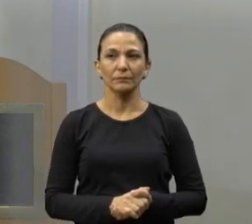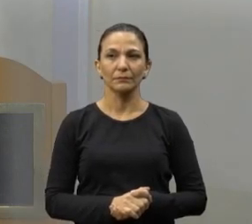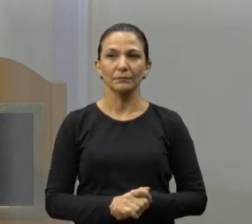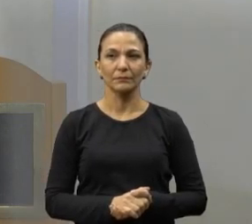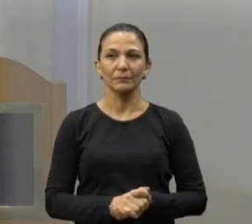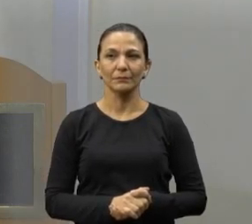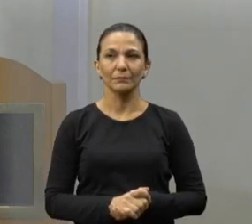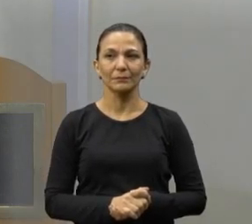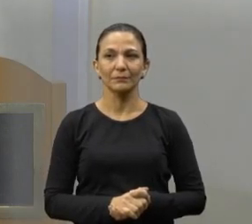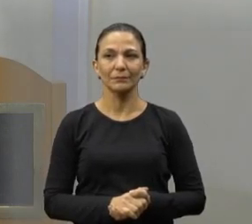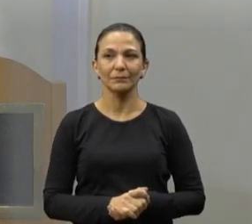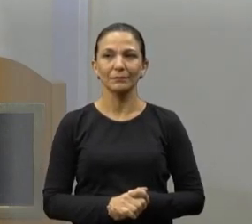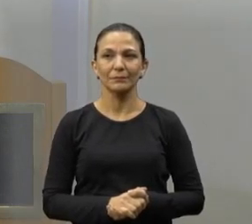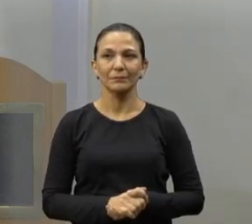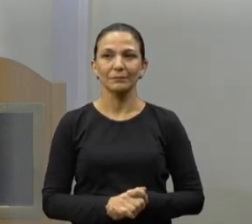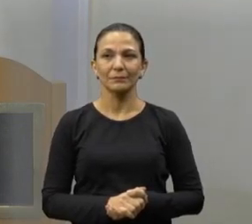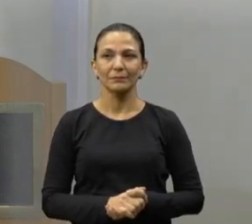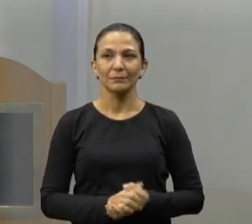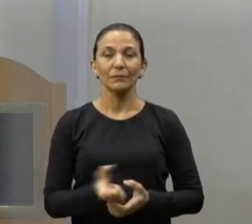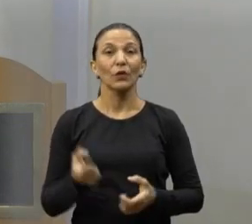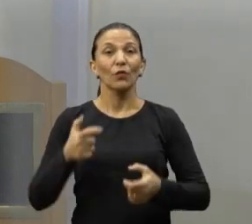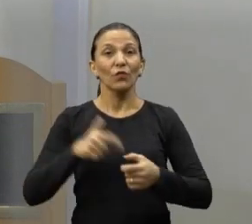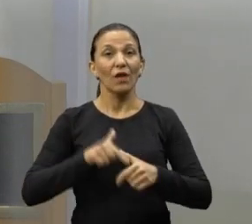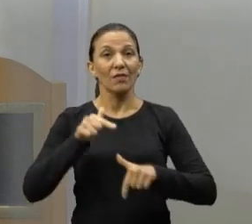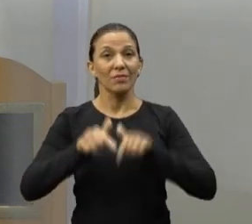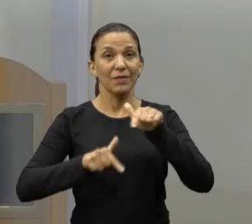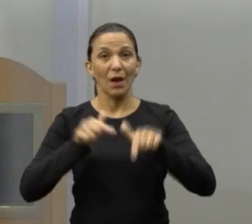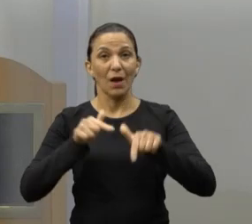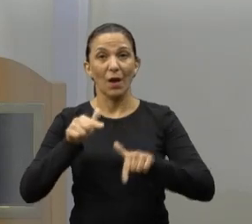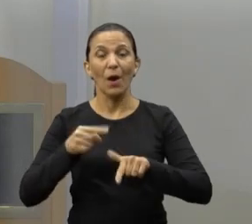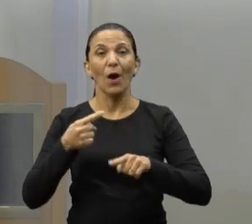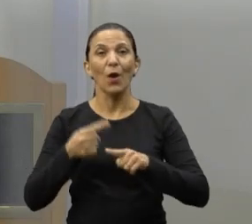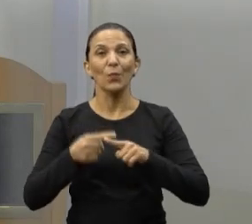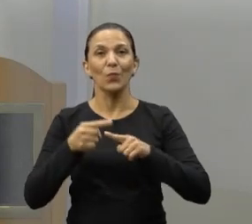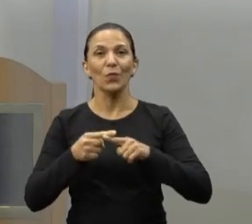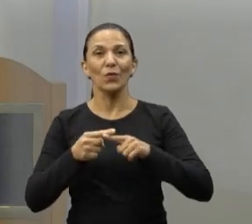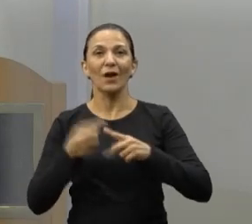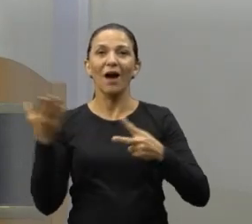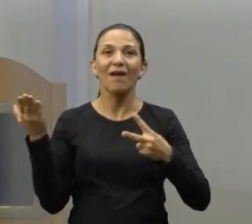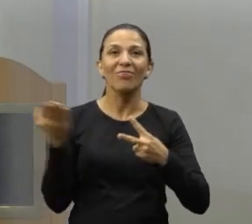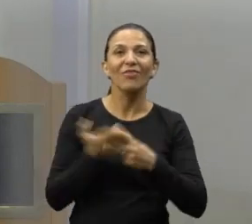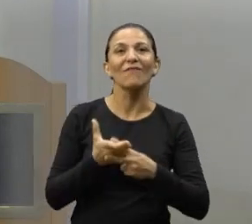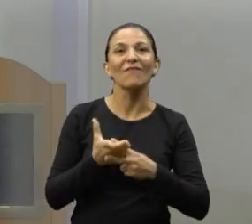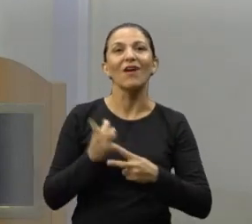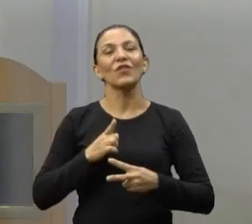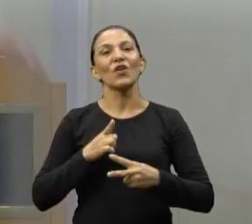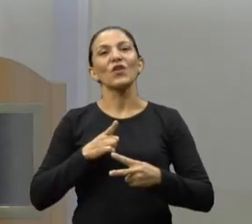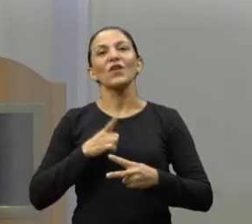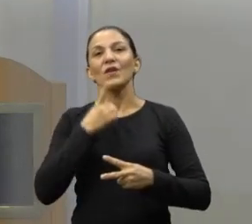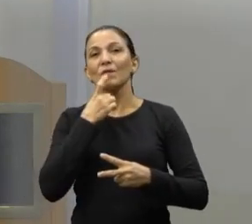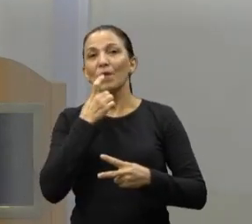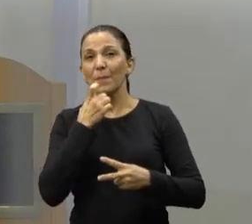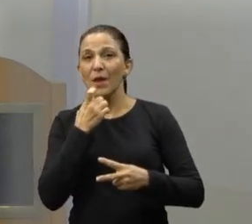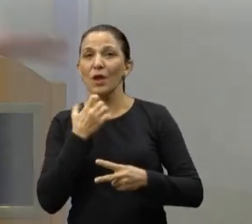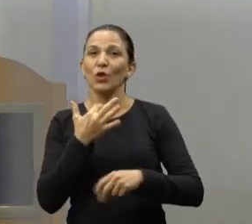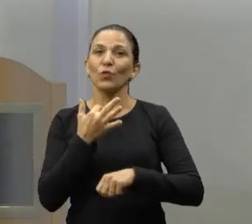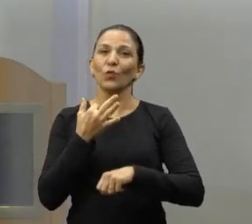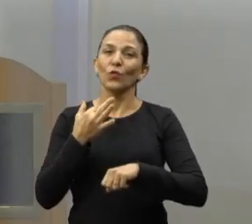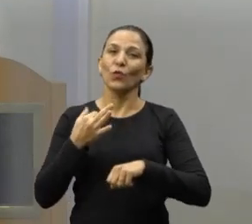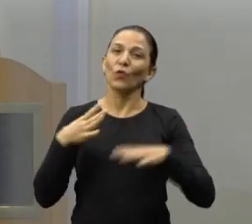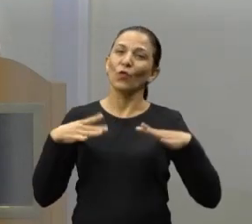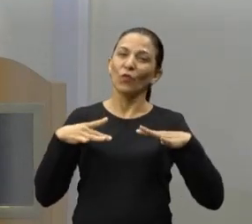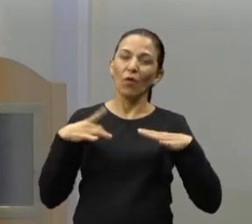né aos trabalhos aqui depois de longo intervalo hoje eu vim fazer uma passagem bem rápida